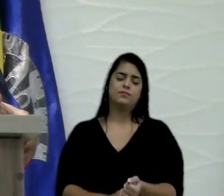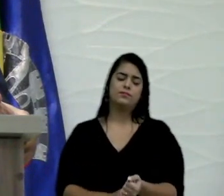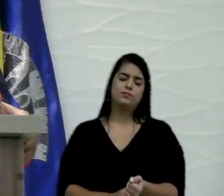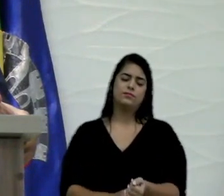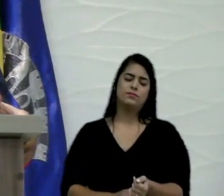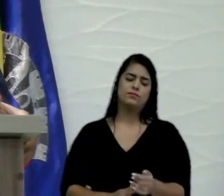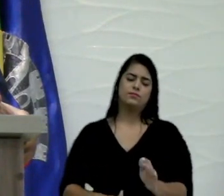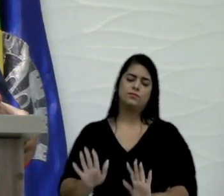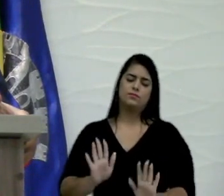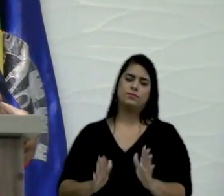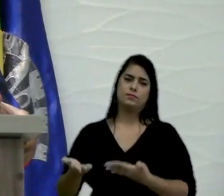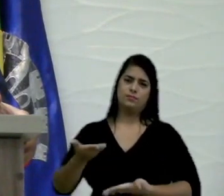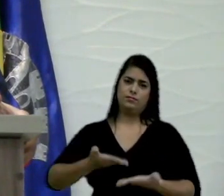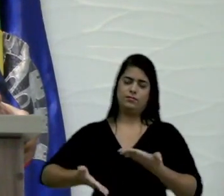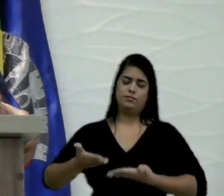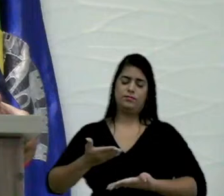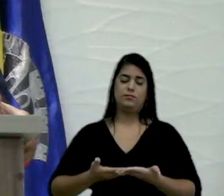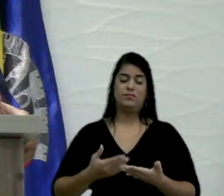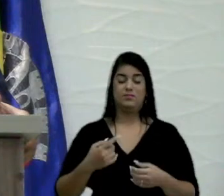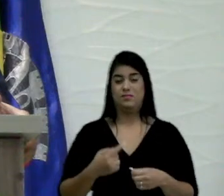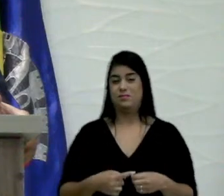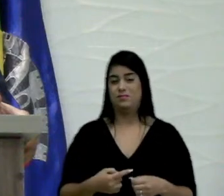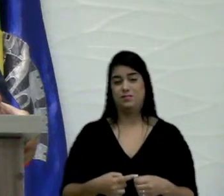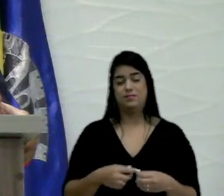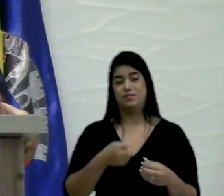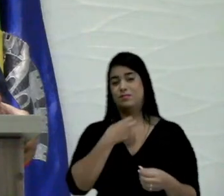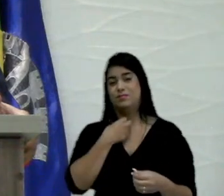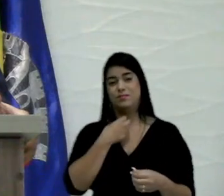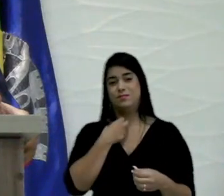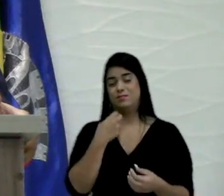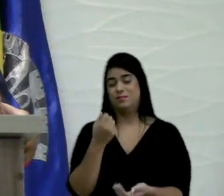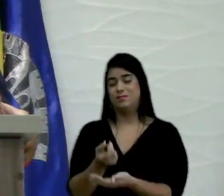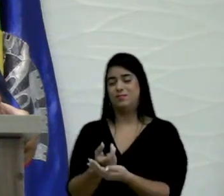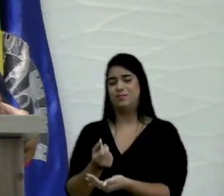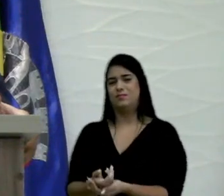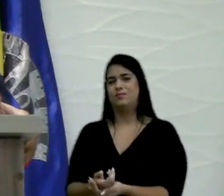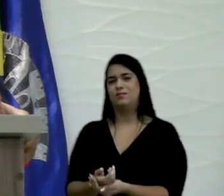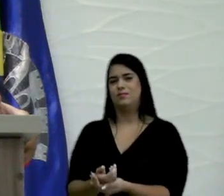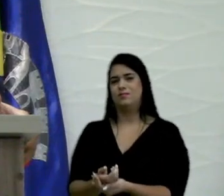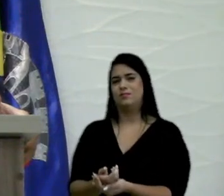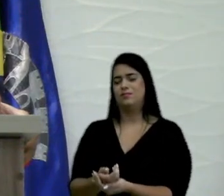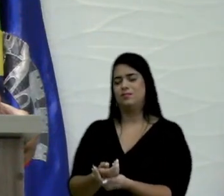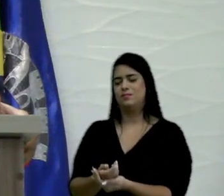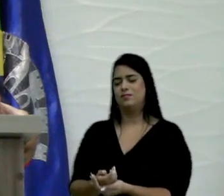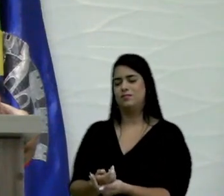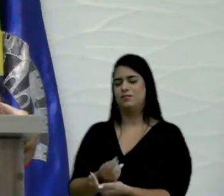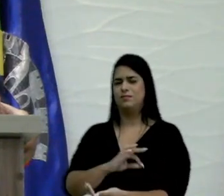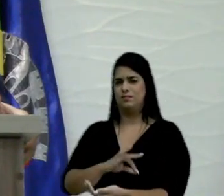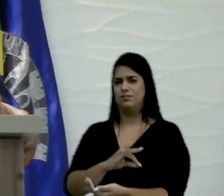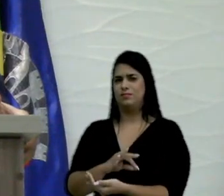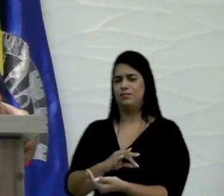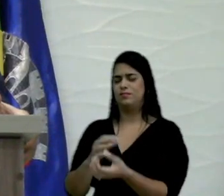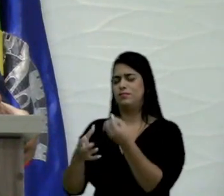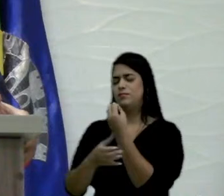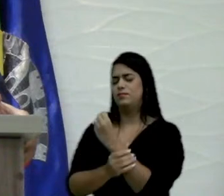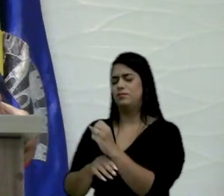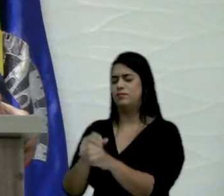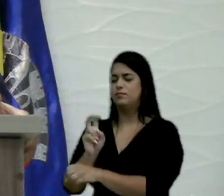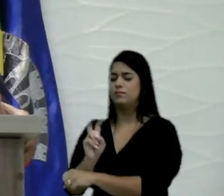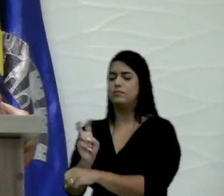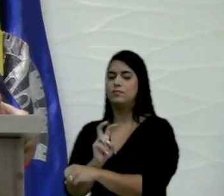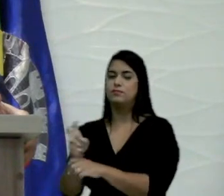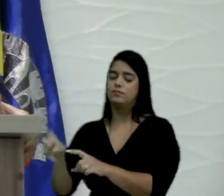o município não tem condições de custear a segurança nem da cidade quanto mais da zona rural